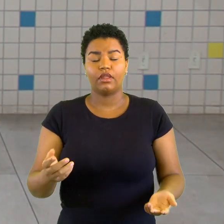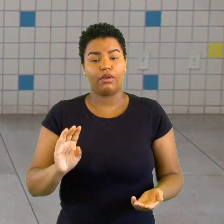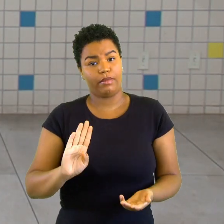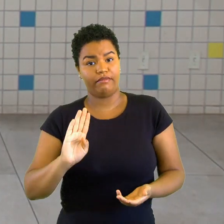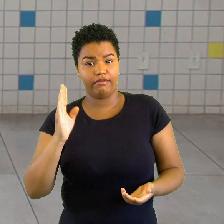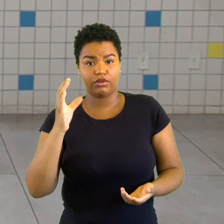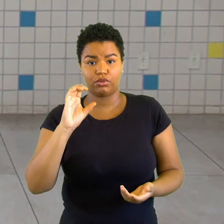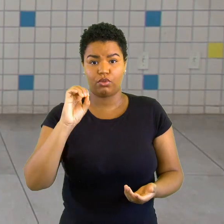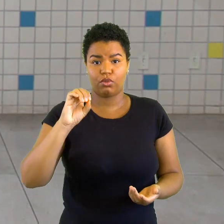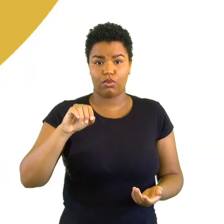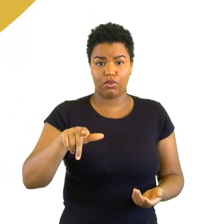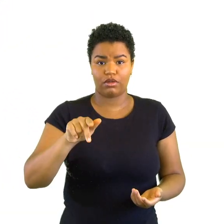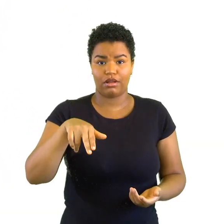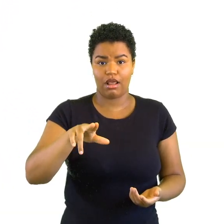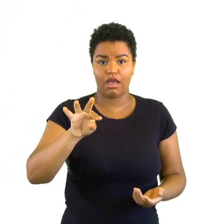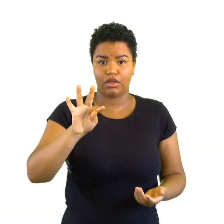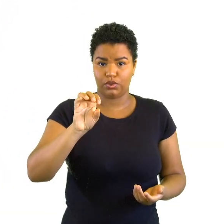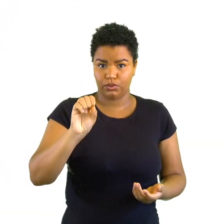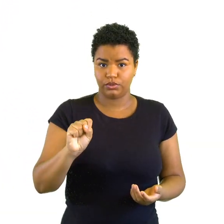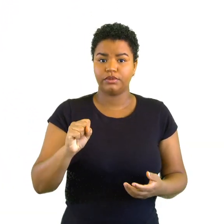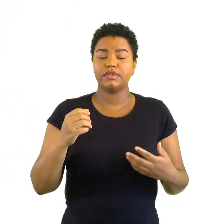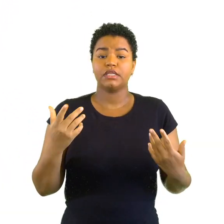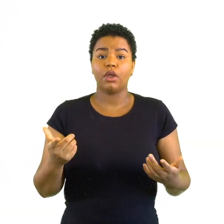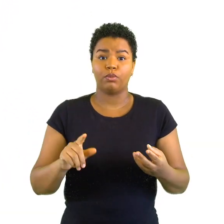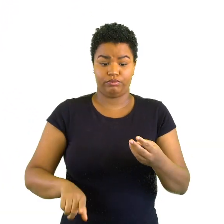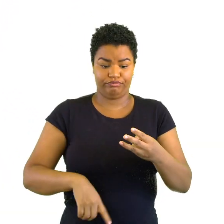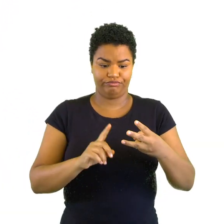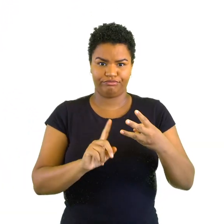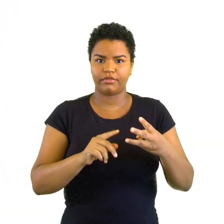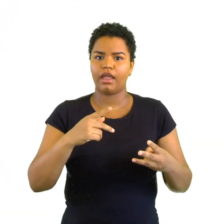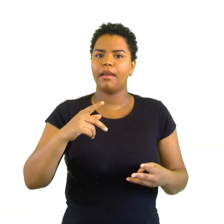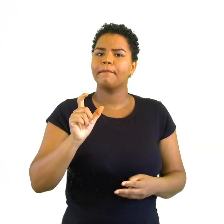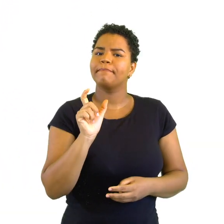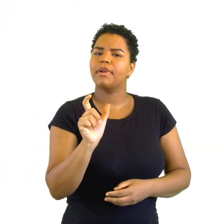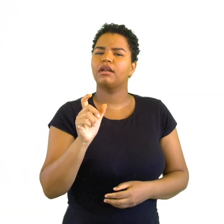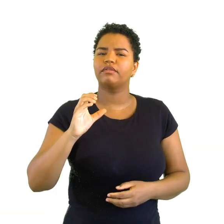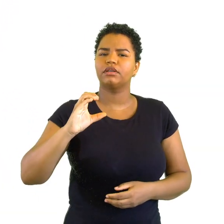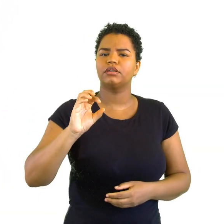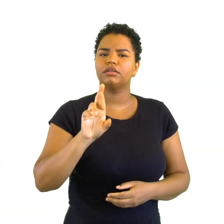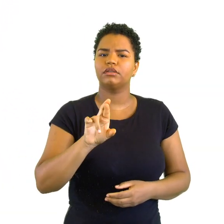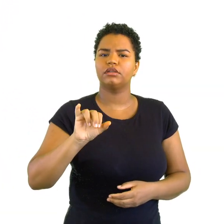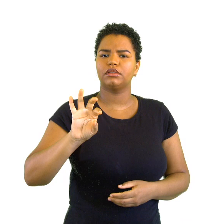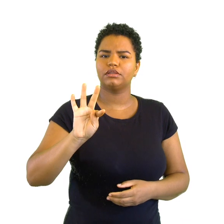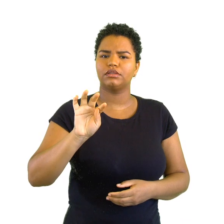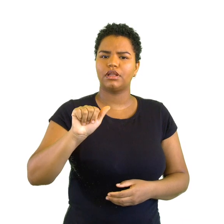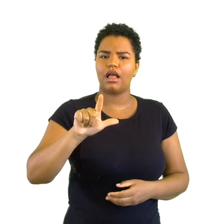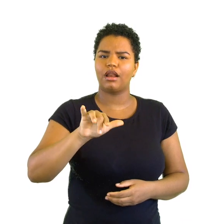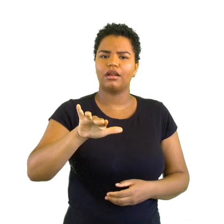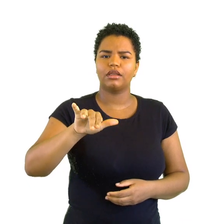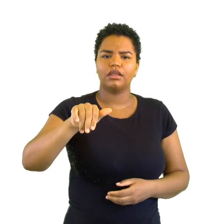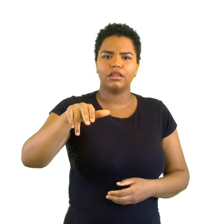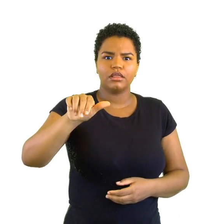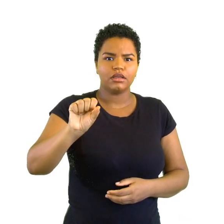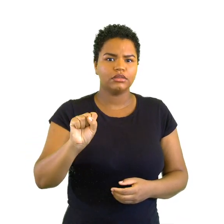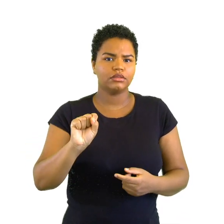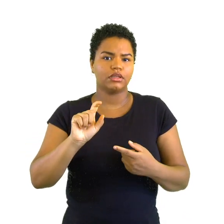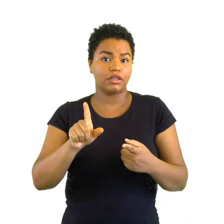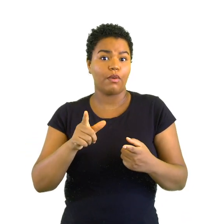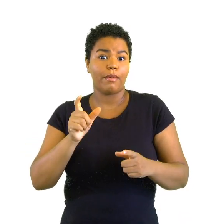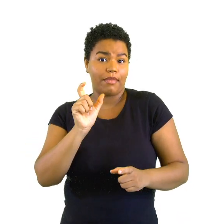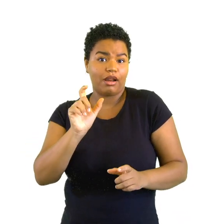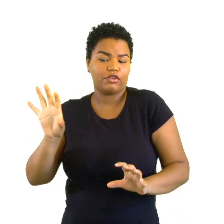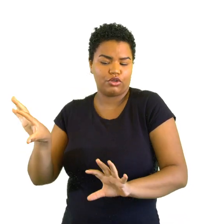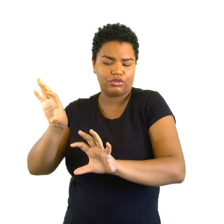certo? Alright? As palavras cristalinas, elas são palavras que nós nos apropriamos